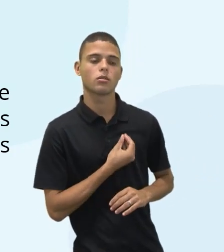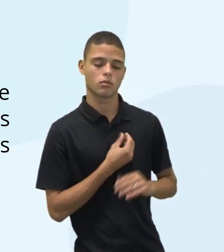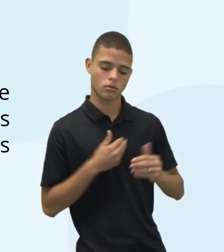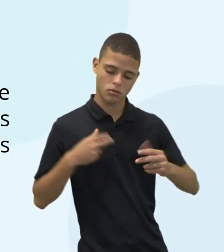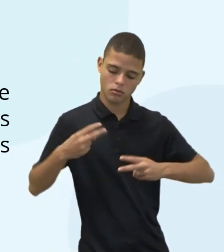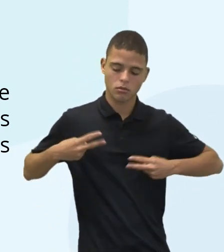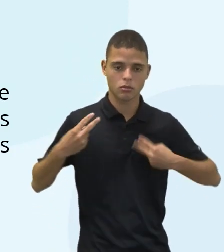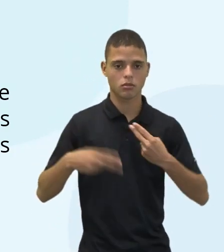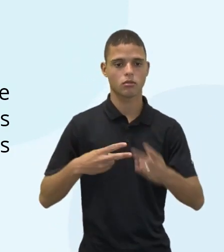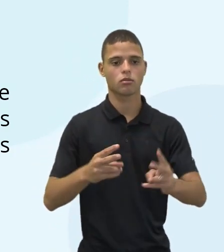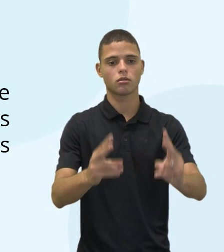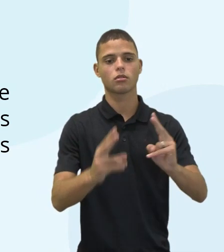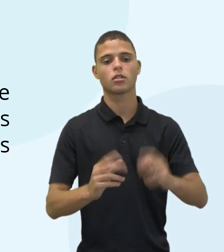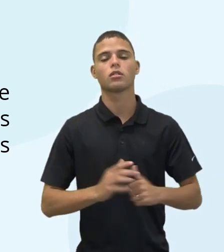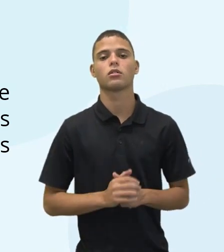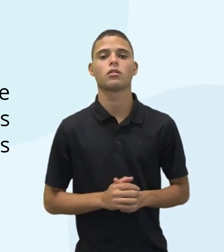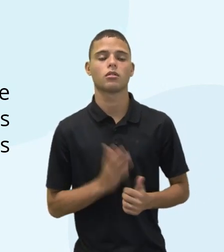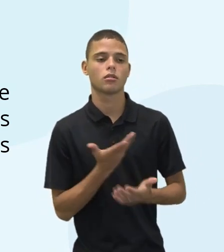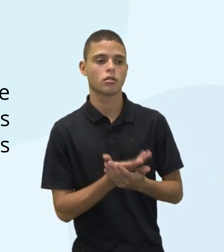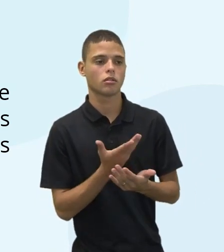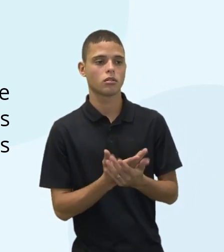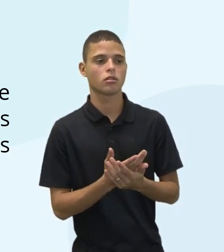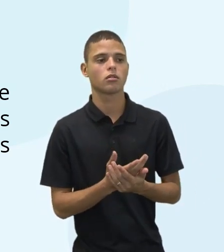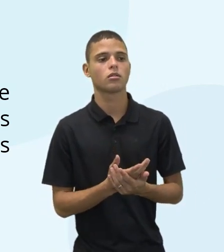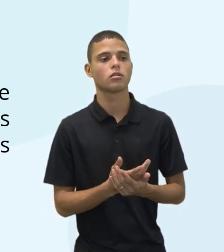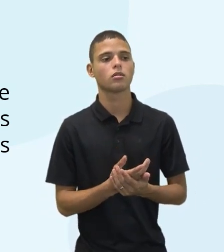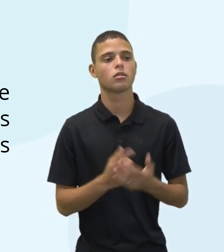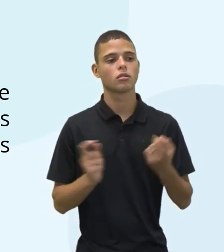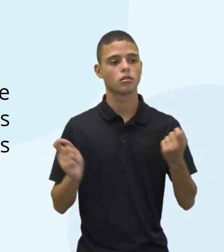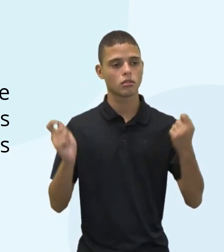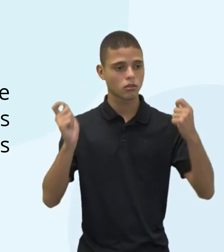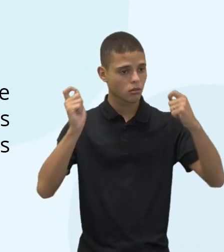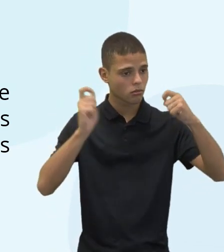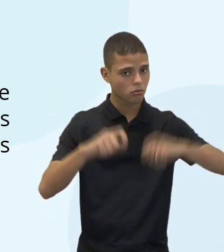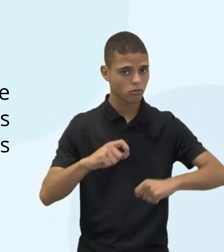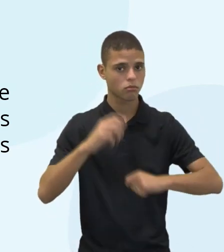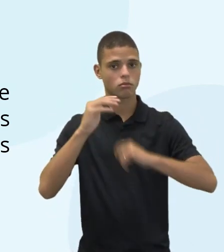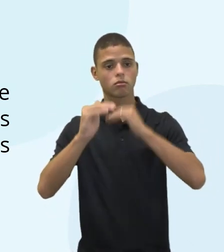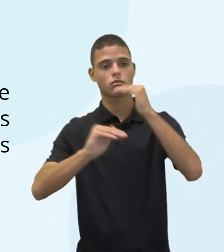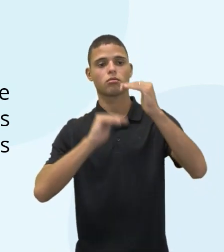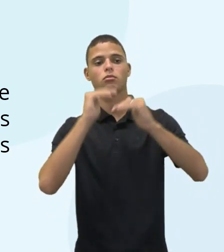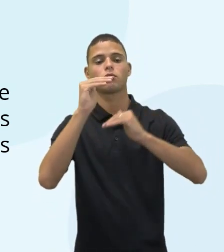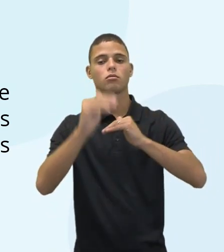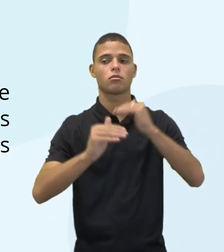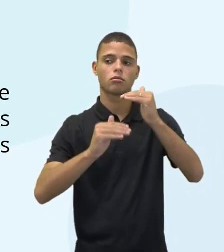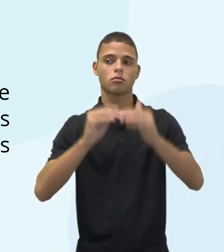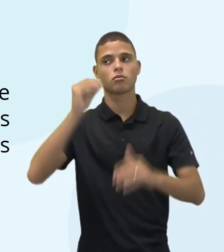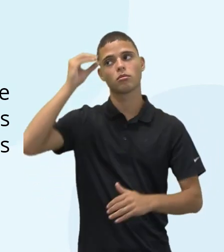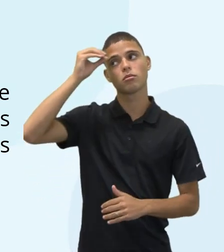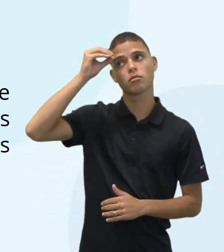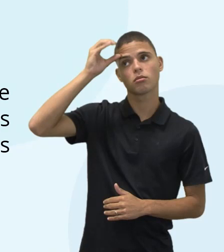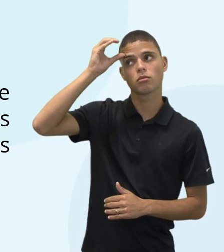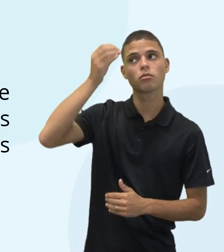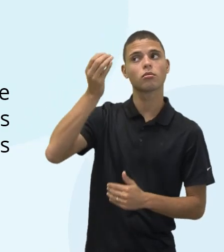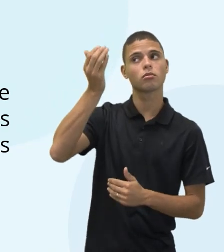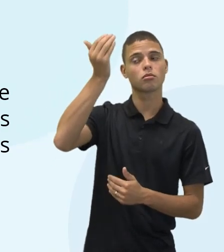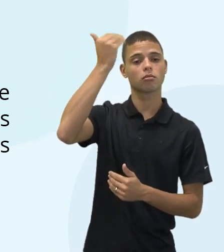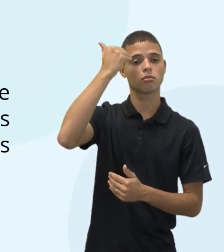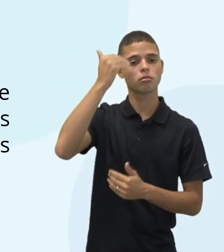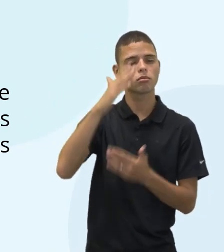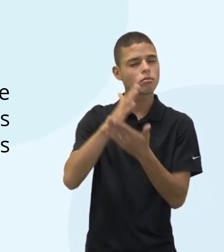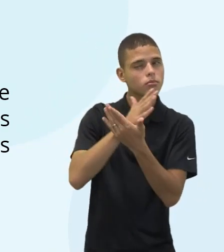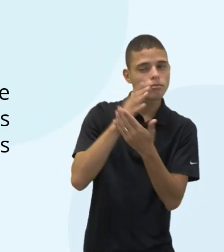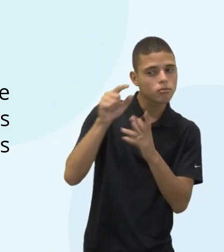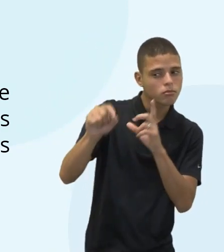continuidade dos estudos, capacidade de desenvolver o processo de autoconhecimento, que é fundamentado em